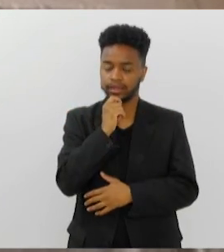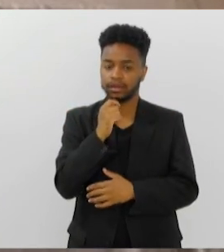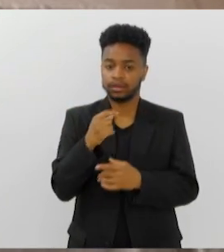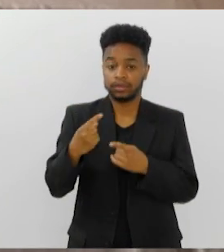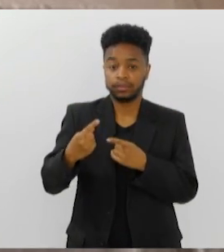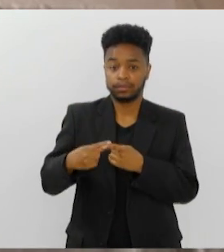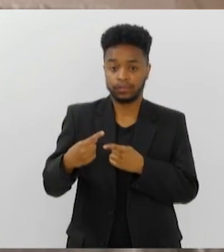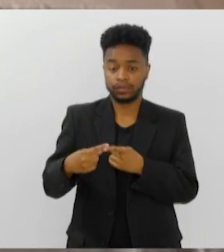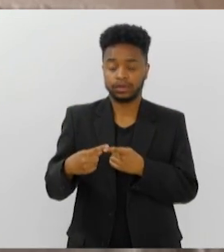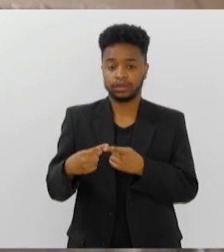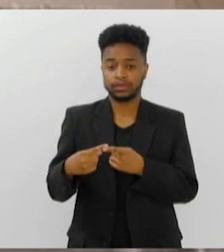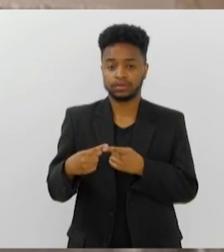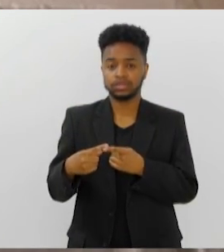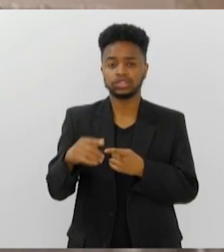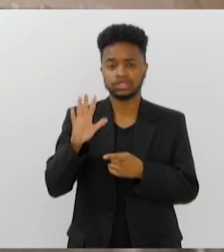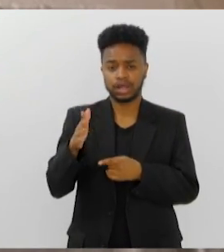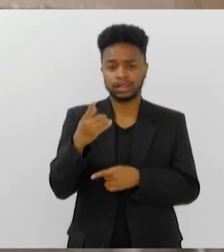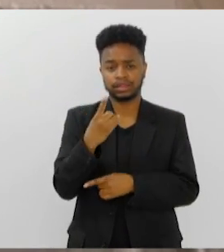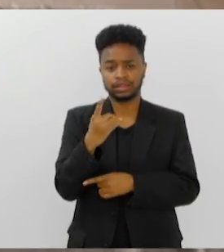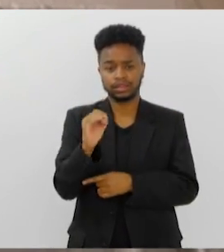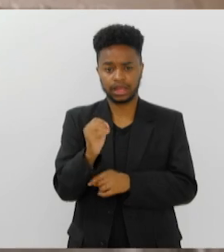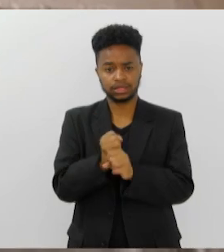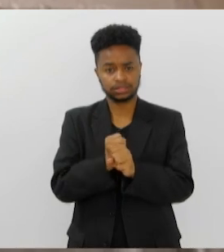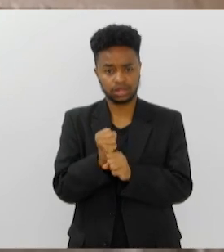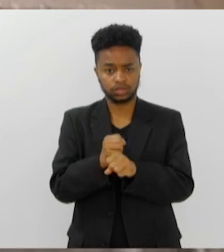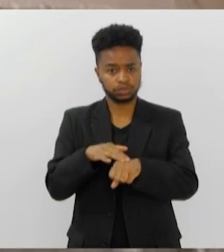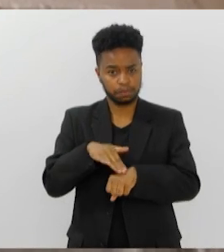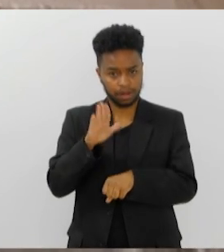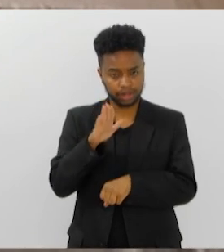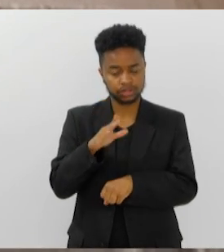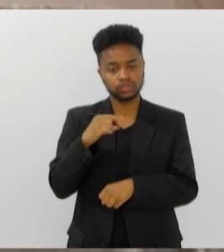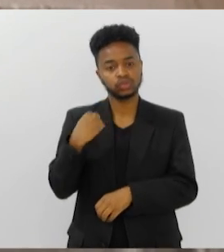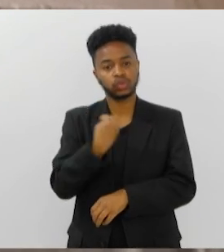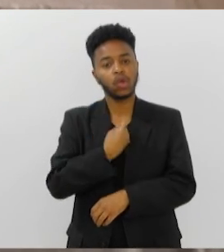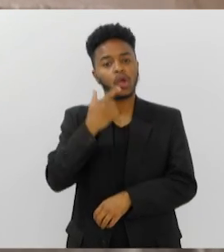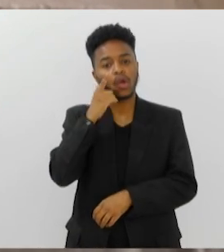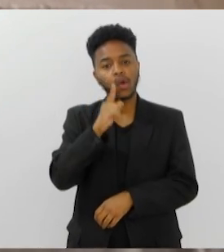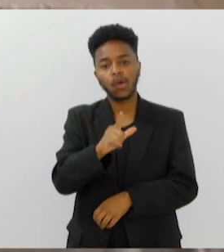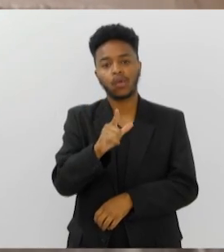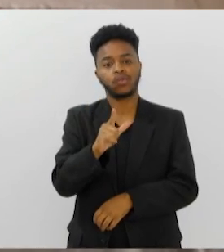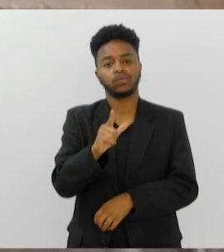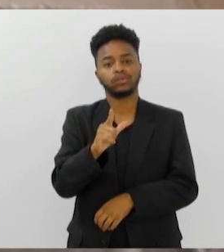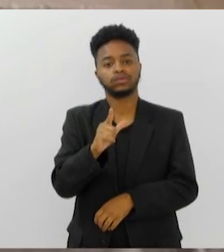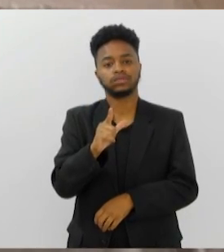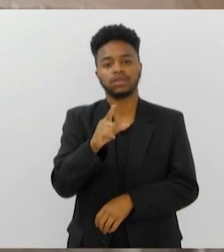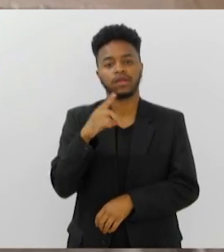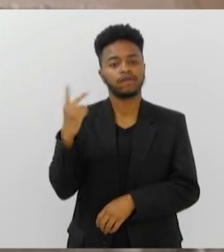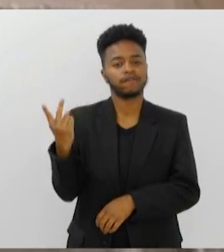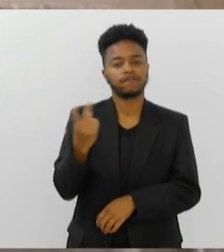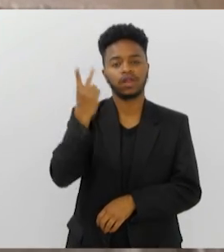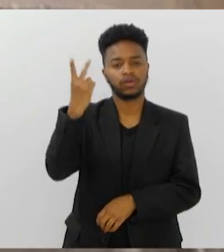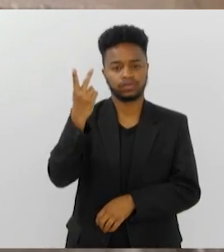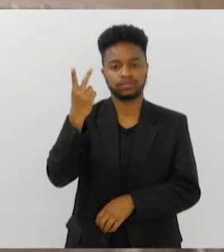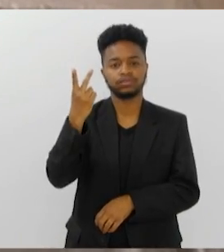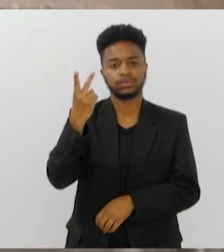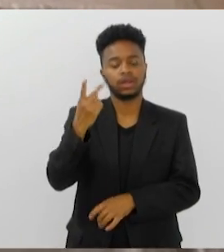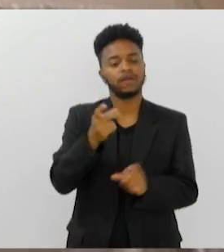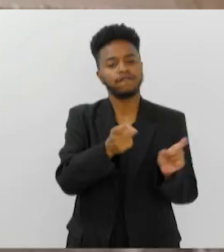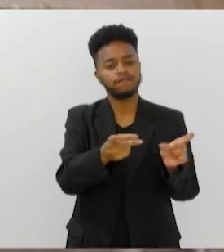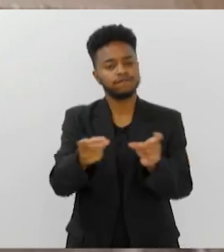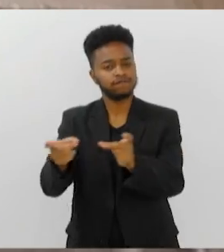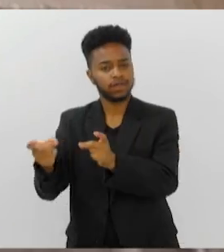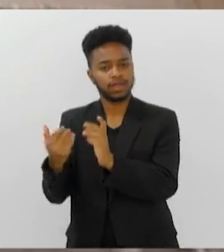de, há mais de uma década, termos alcançado posição de relevo em exportação